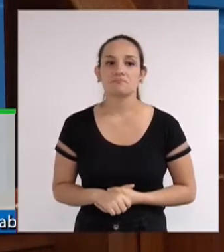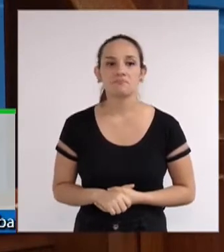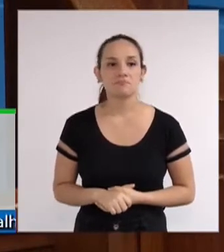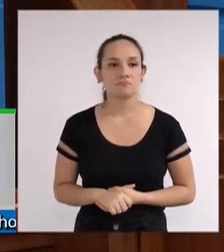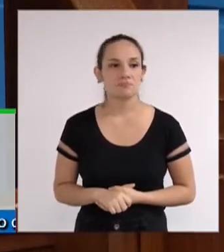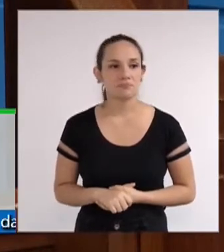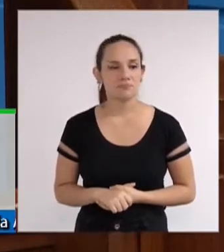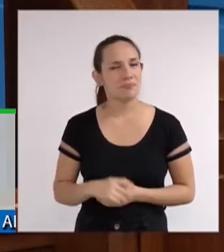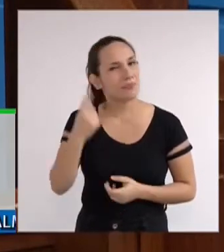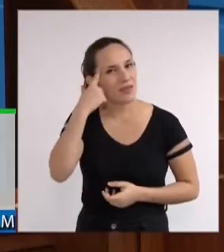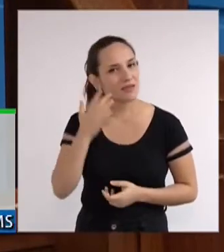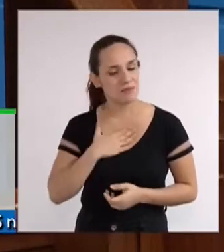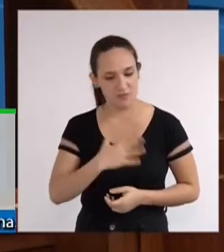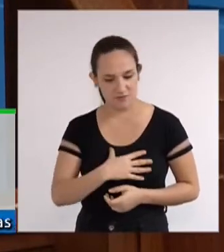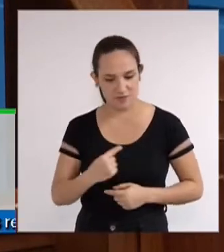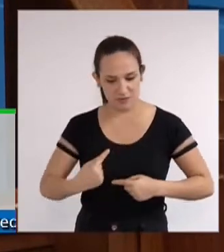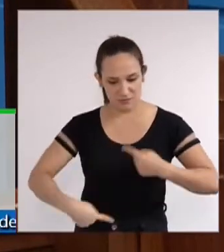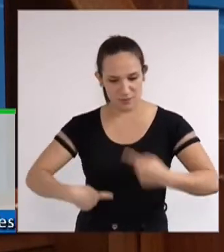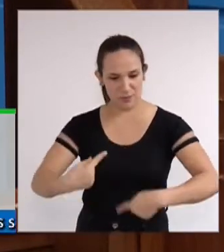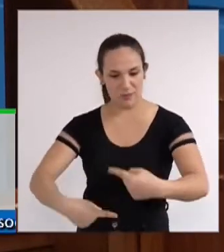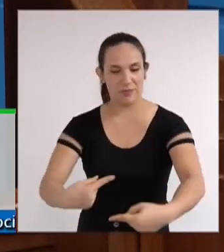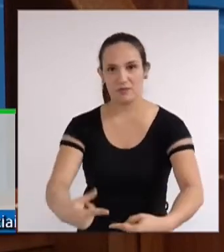os nossos filhos vivam num país assim.